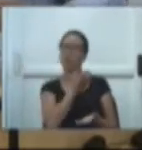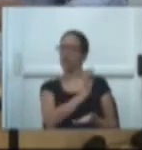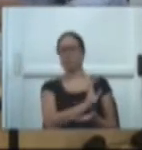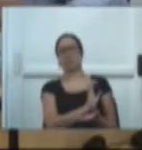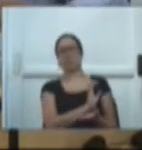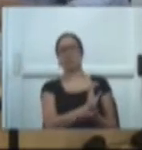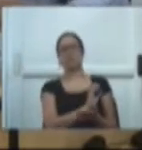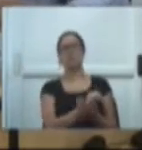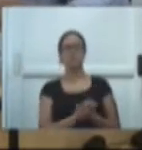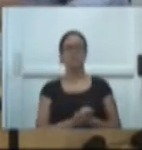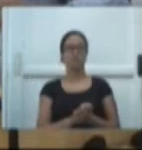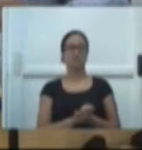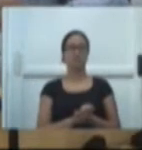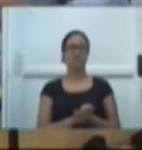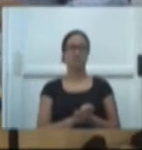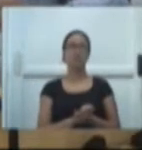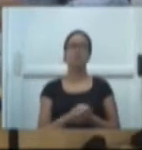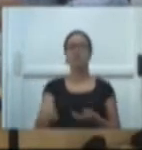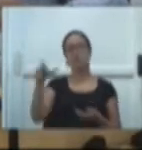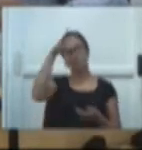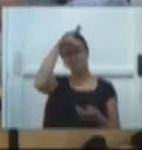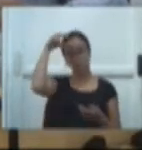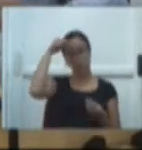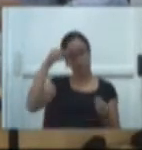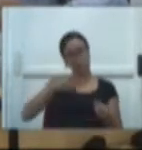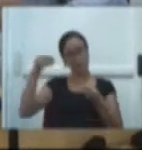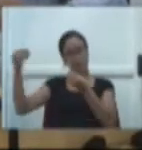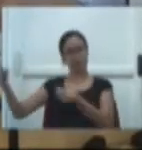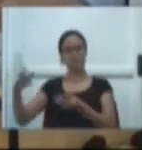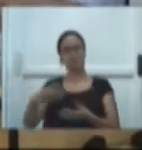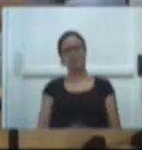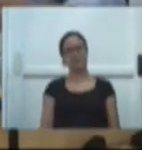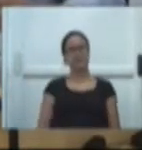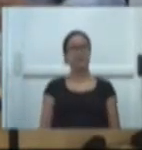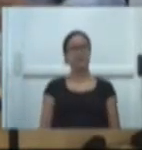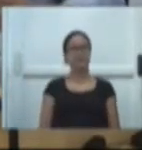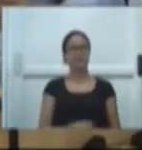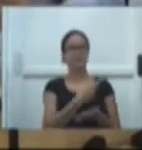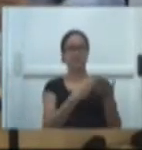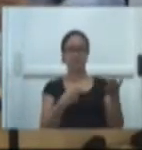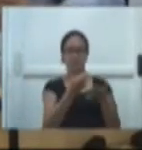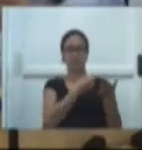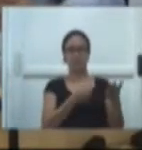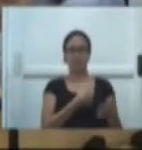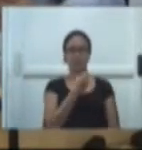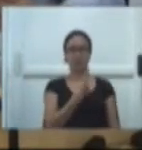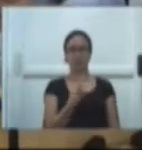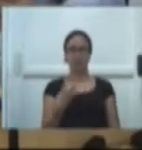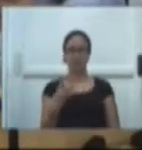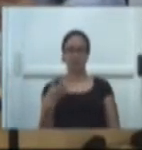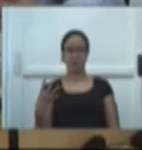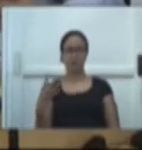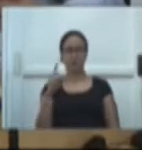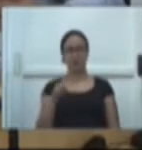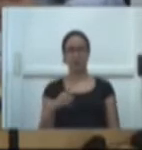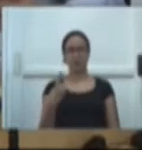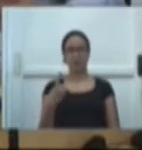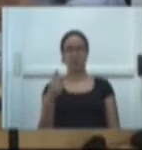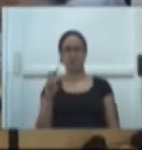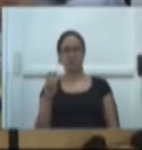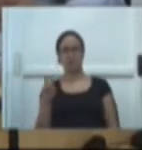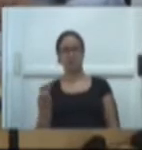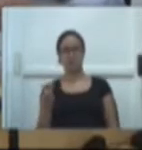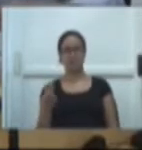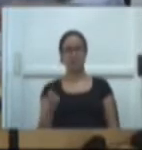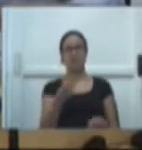Por favor, abaixe um pouquinho meu microfone. Requerimento 144/2015, autor vereador Bruno Bortolã, Jorge